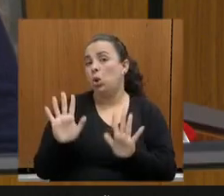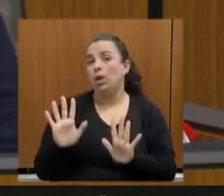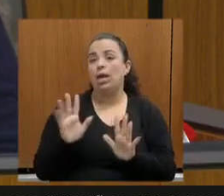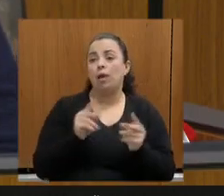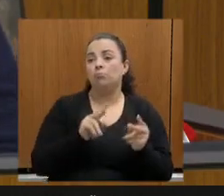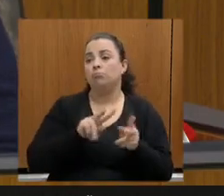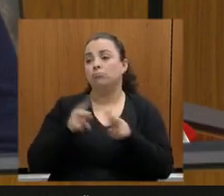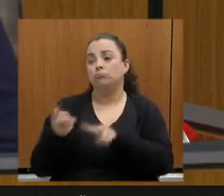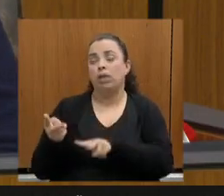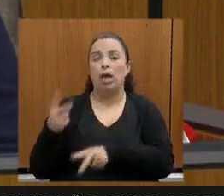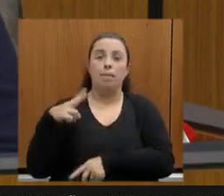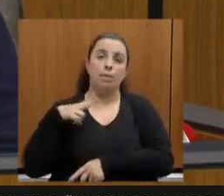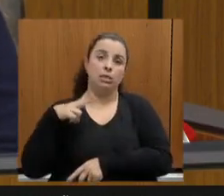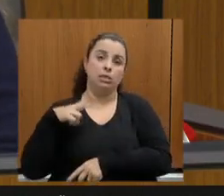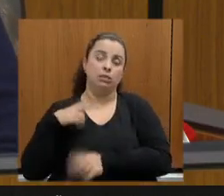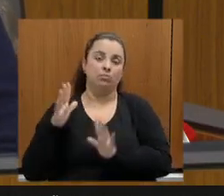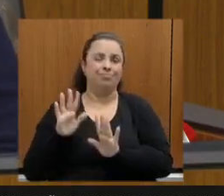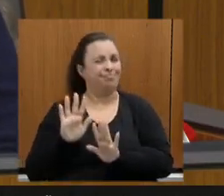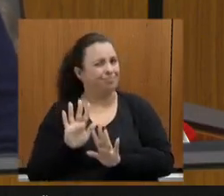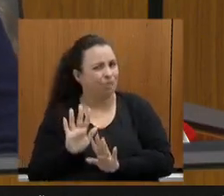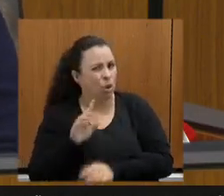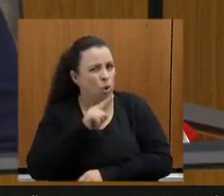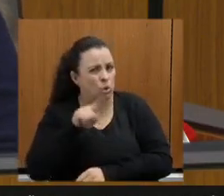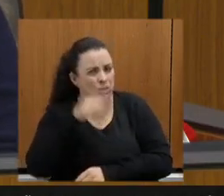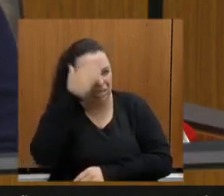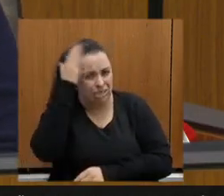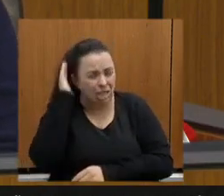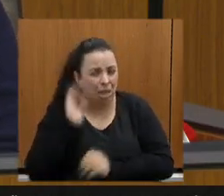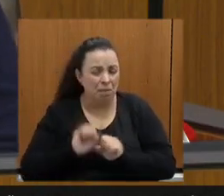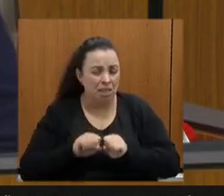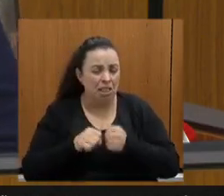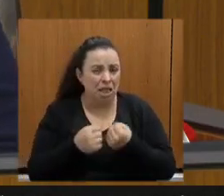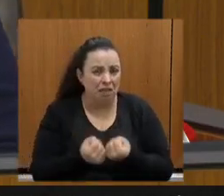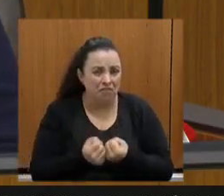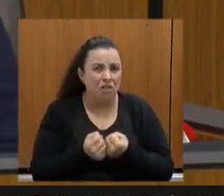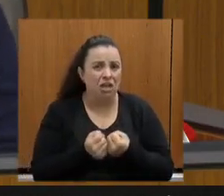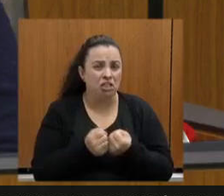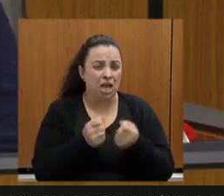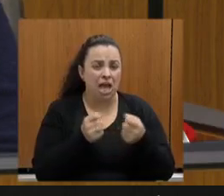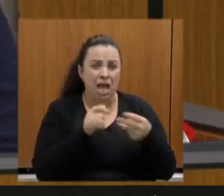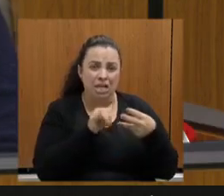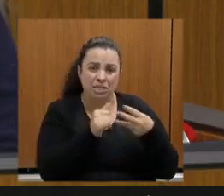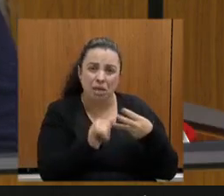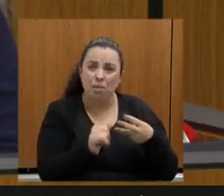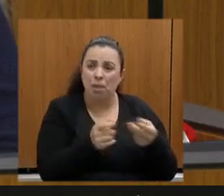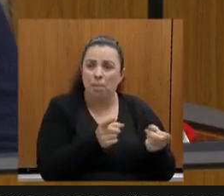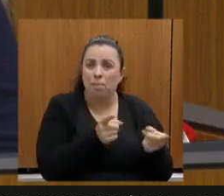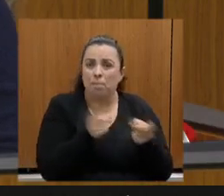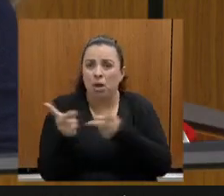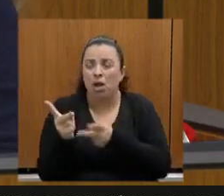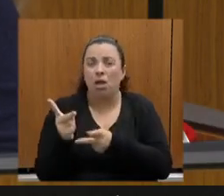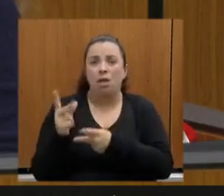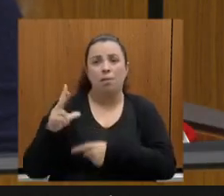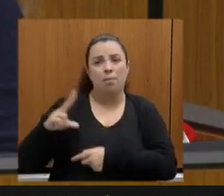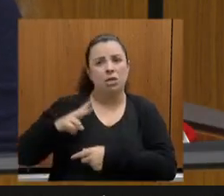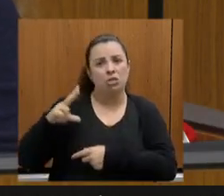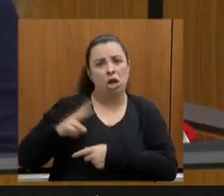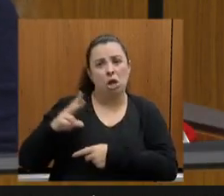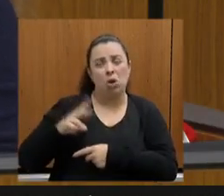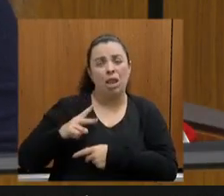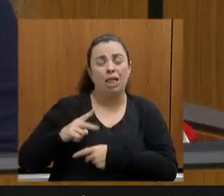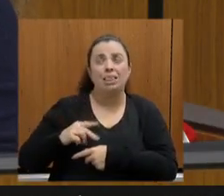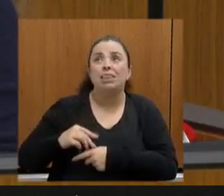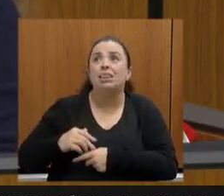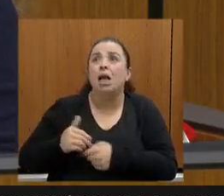governo Zema defende privatização de ser amiga e deixa o seu primeiro dia abertamente inclusive não